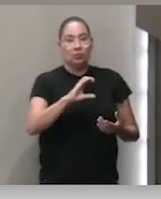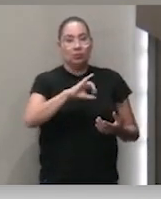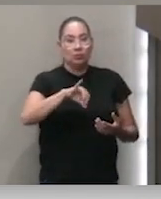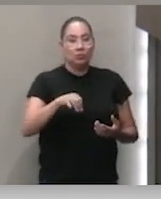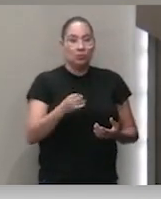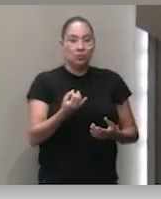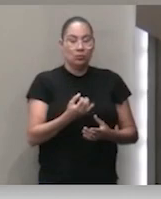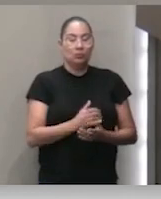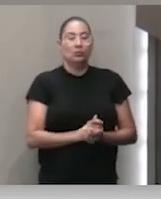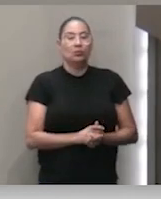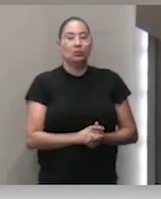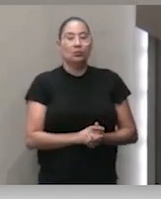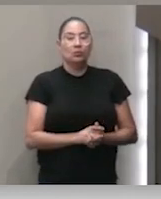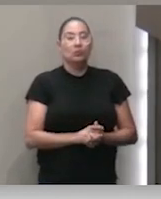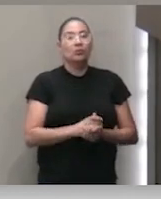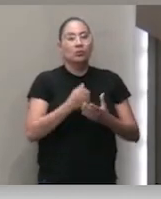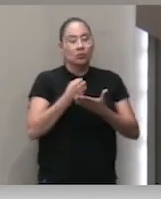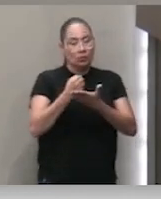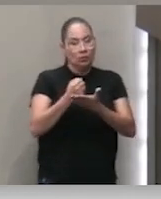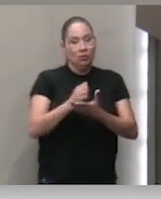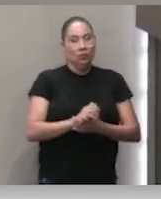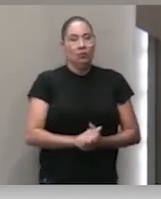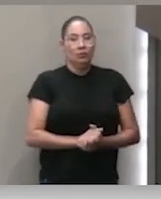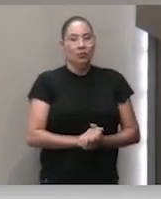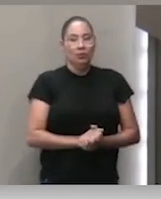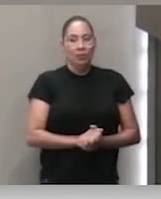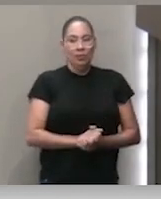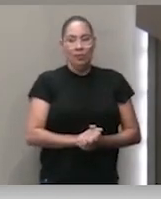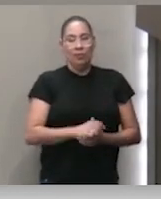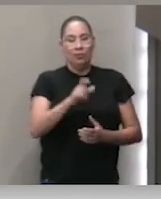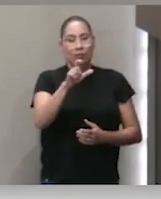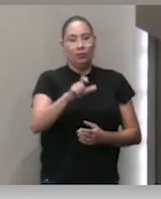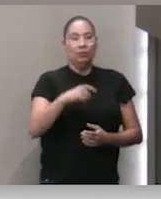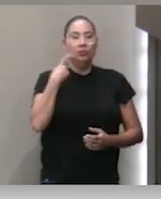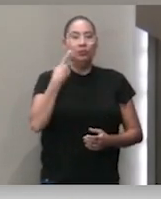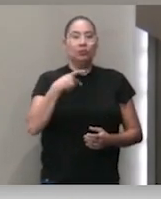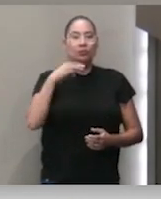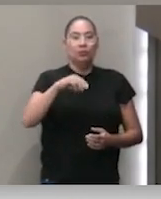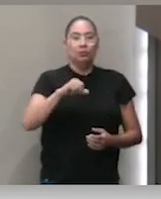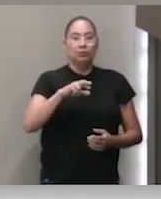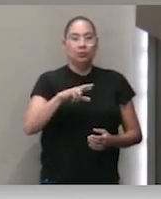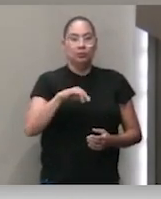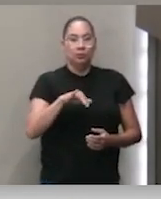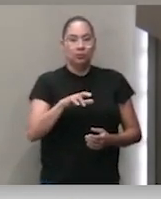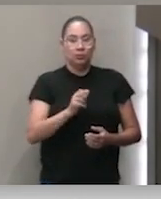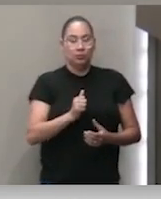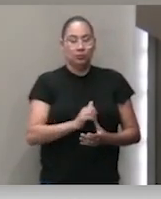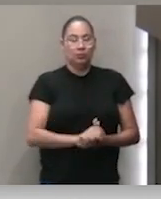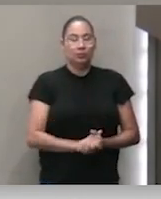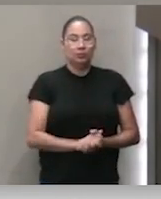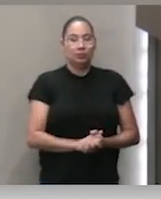CCJ, parecer favorável. Relatora vereadora Marina Bernardes.